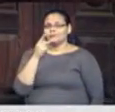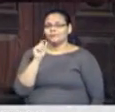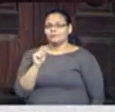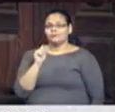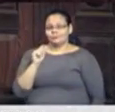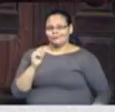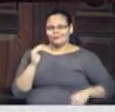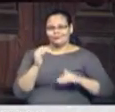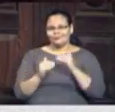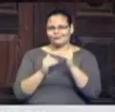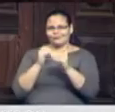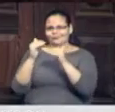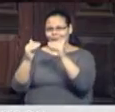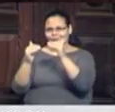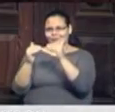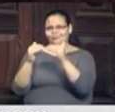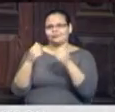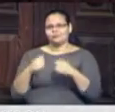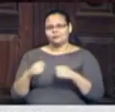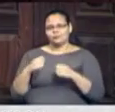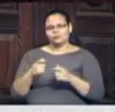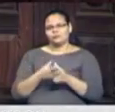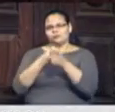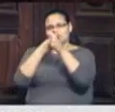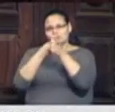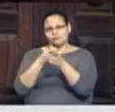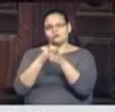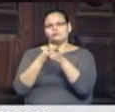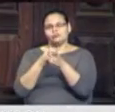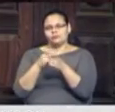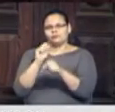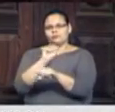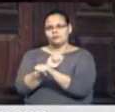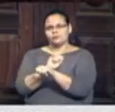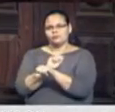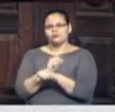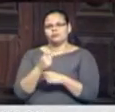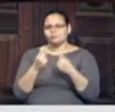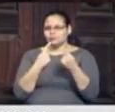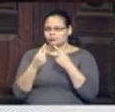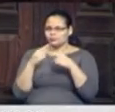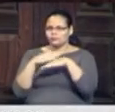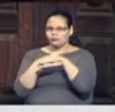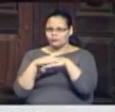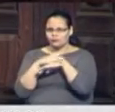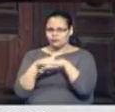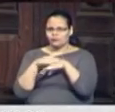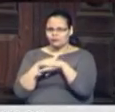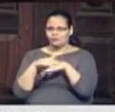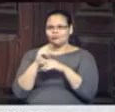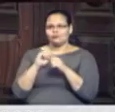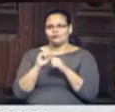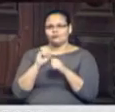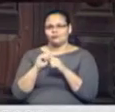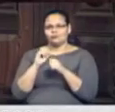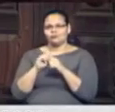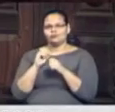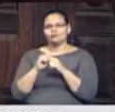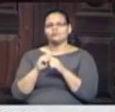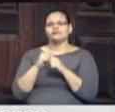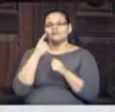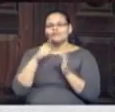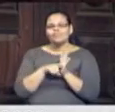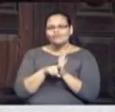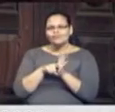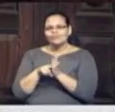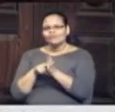este processo teria que ser suspenso, teria que se voltar a ter diálogo, teria que se fazer um diagnóstico